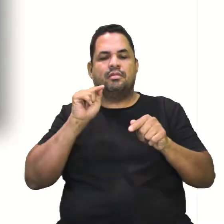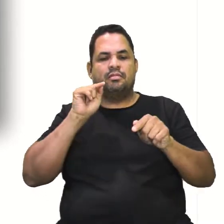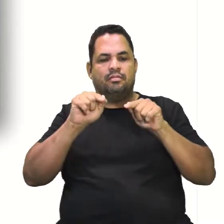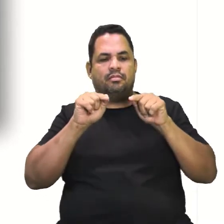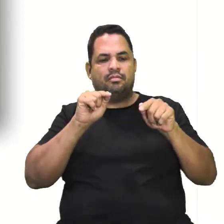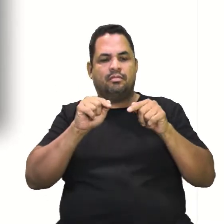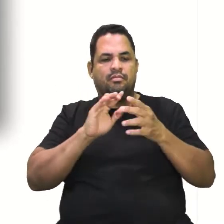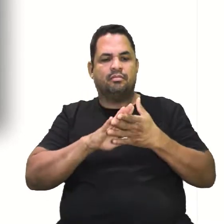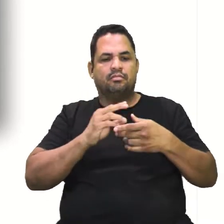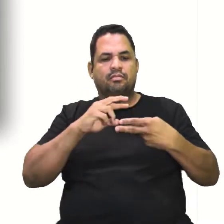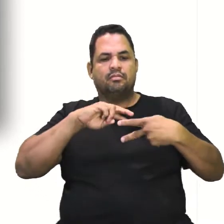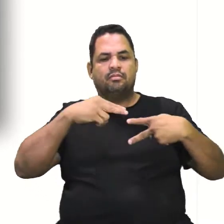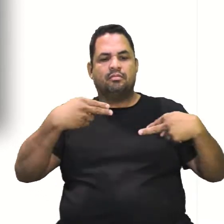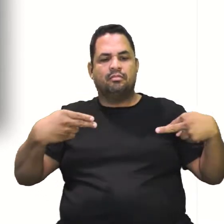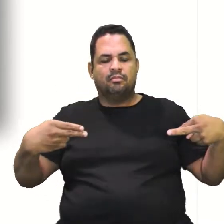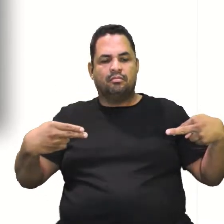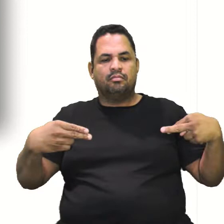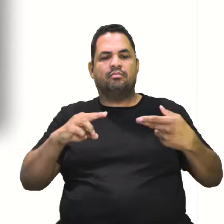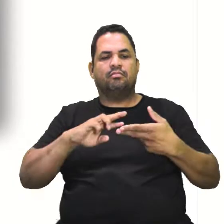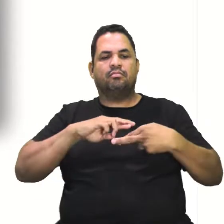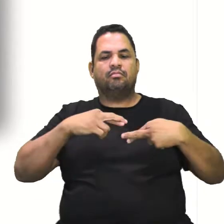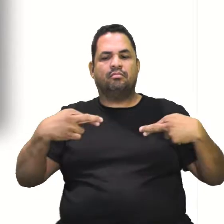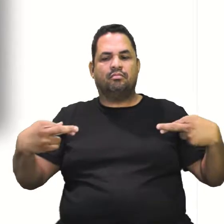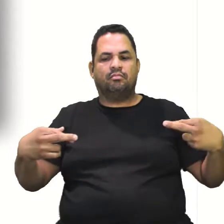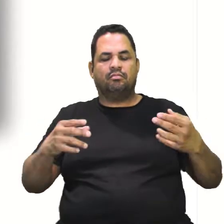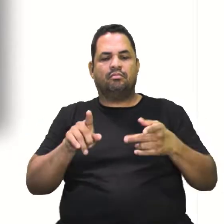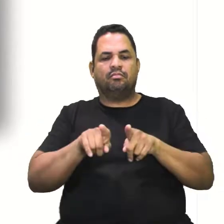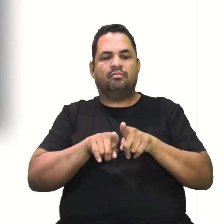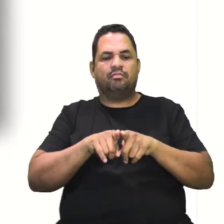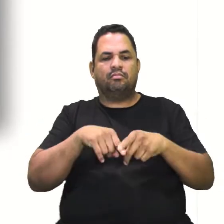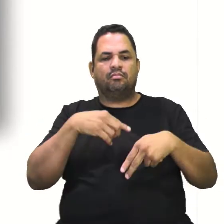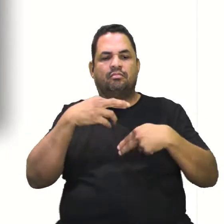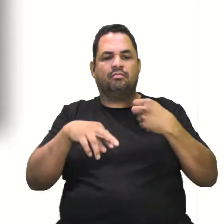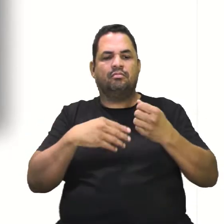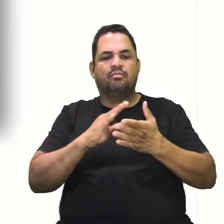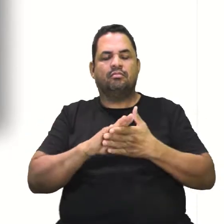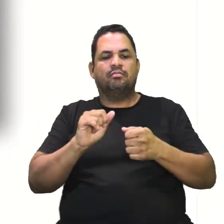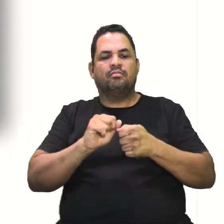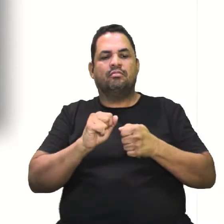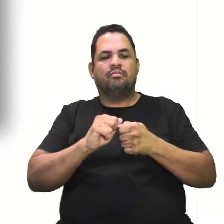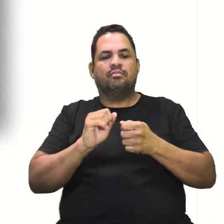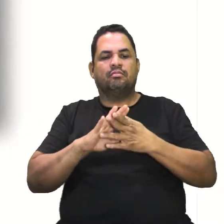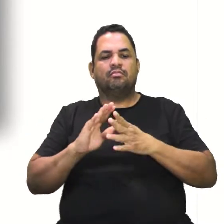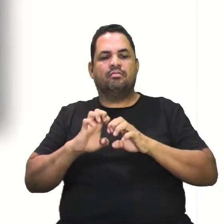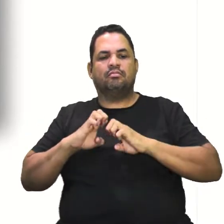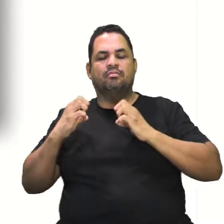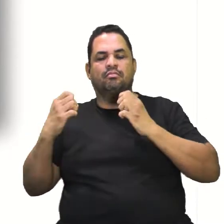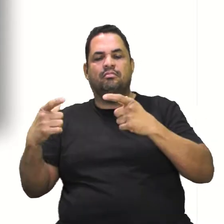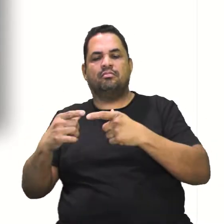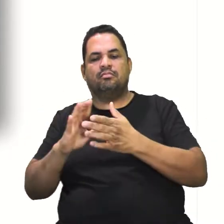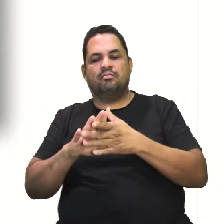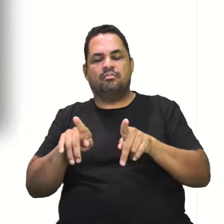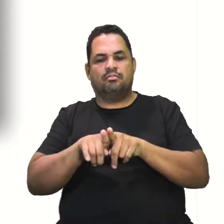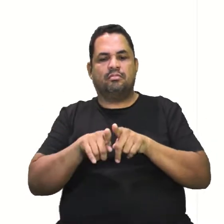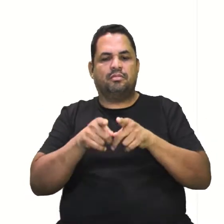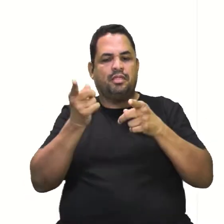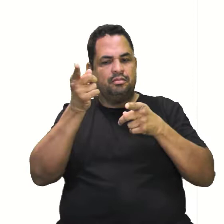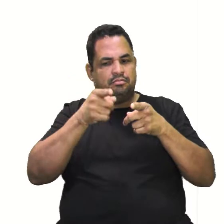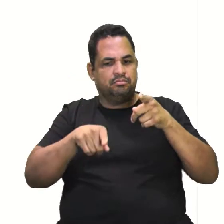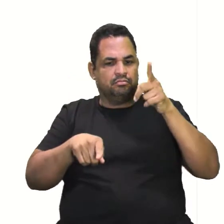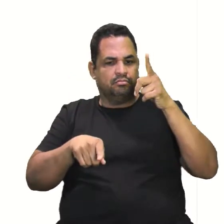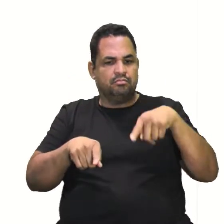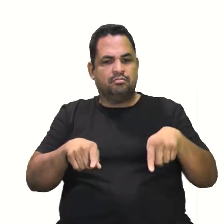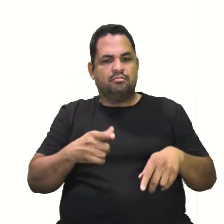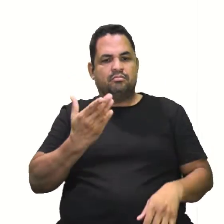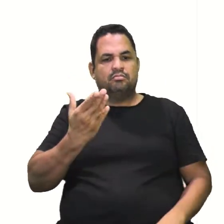barbantes, da mesma forma que a gente fez, mostrou para vocês como pode ser feita a elipse, pode ser feita a hipérbole. E aqui a